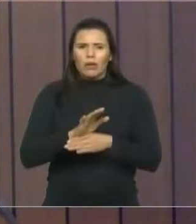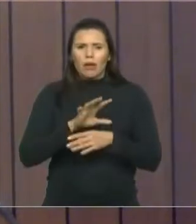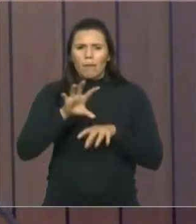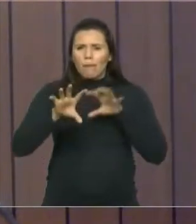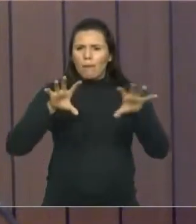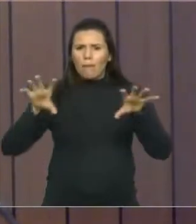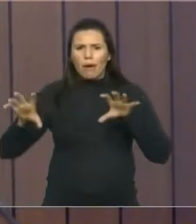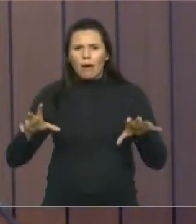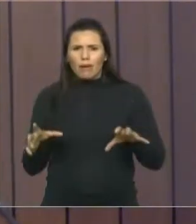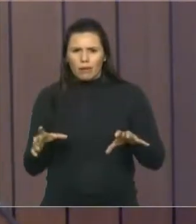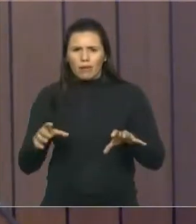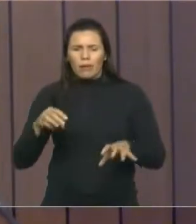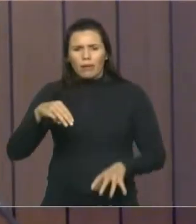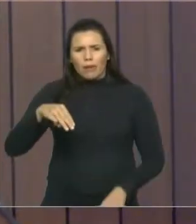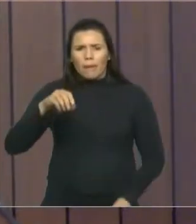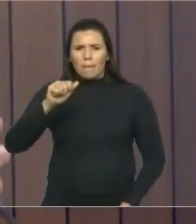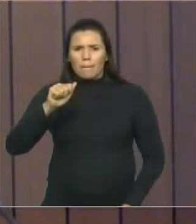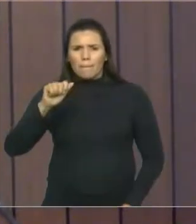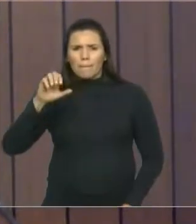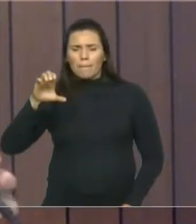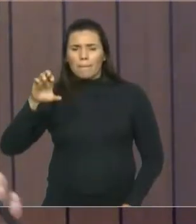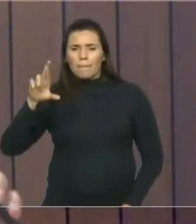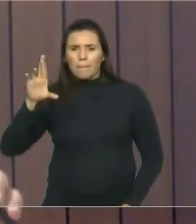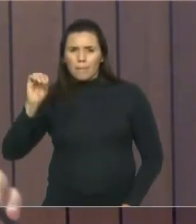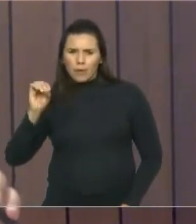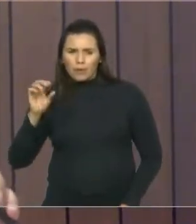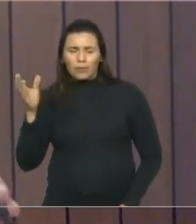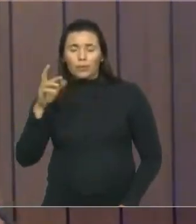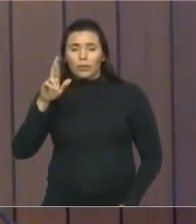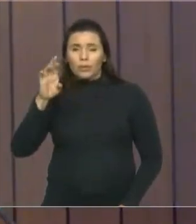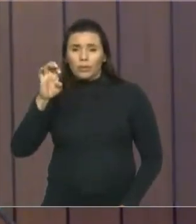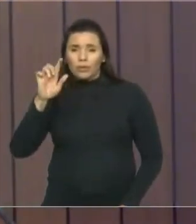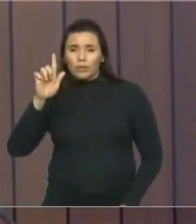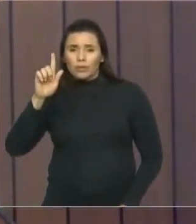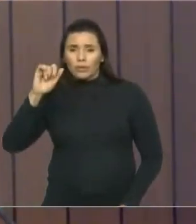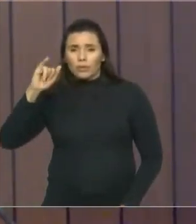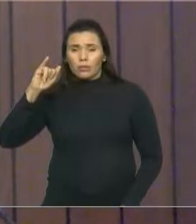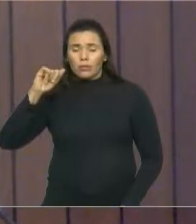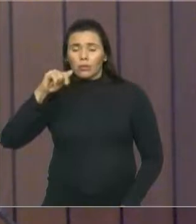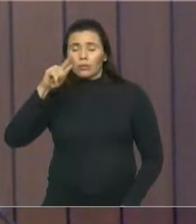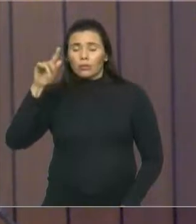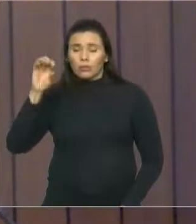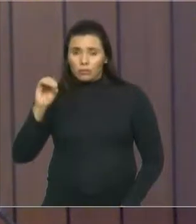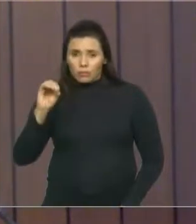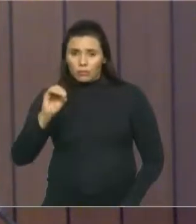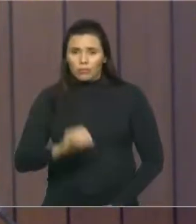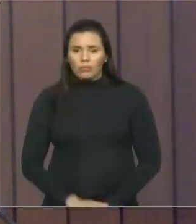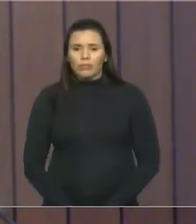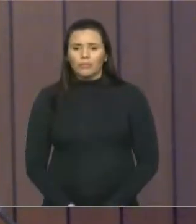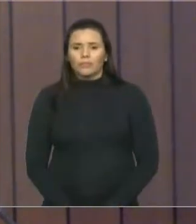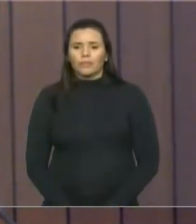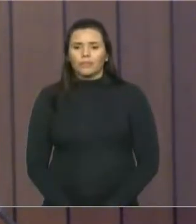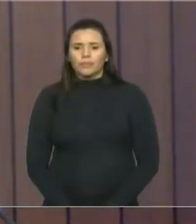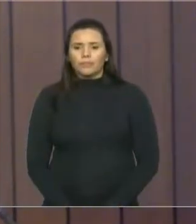verdade, porque ele dividiu em macro-regiões, lá são 20 regiões de saúde, mas ele dividiu em macro-regiões, em cada região dessa tem um grande hospital